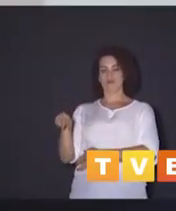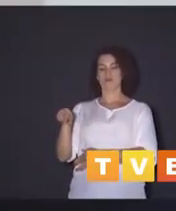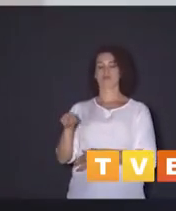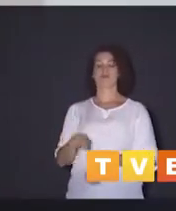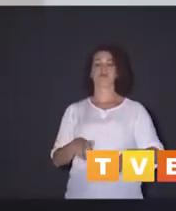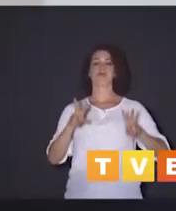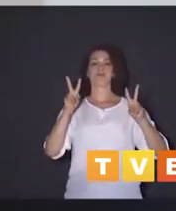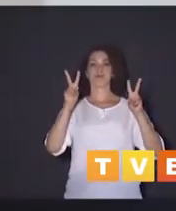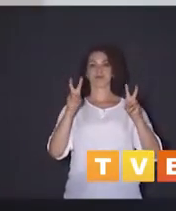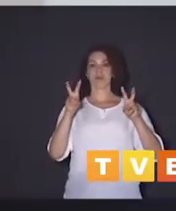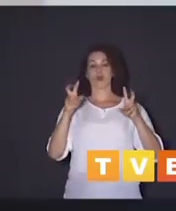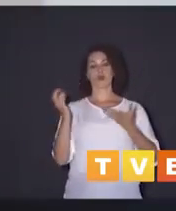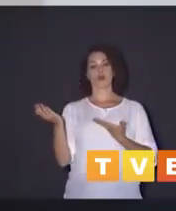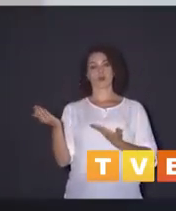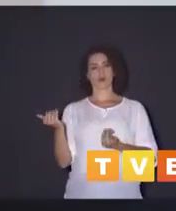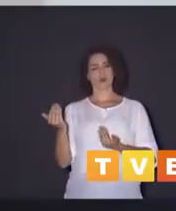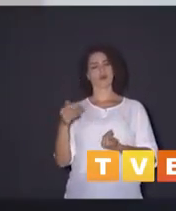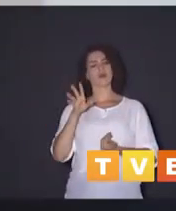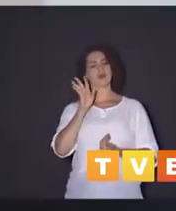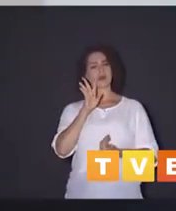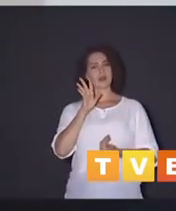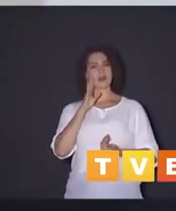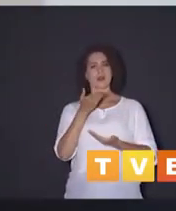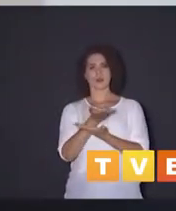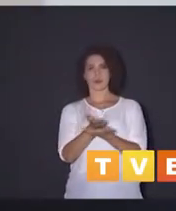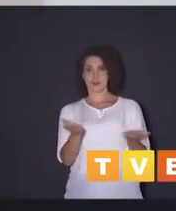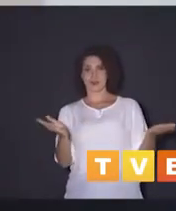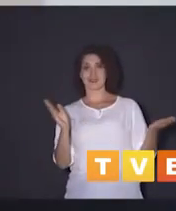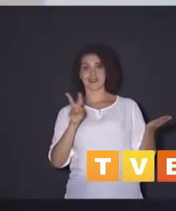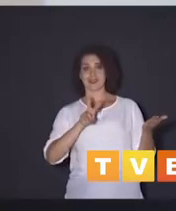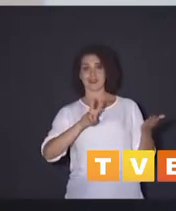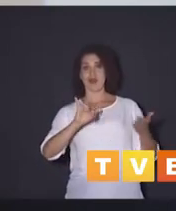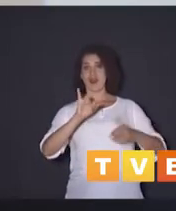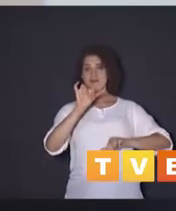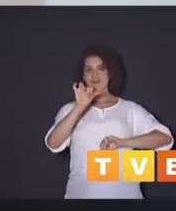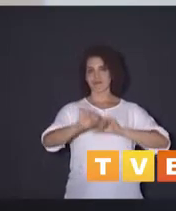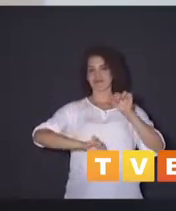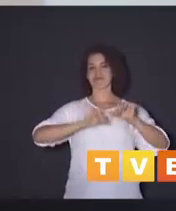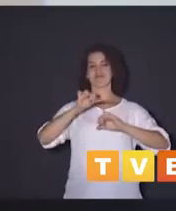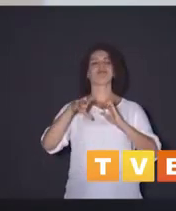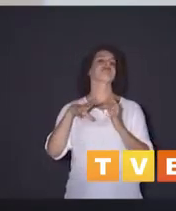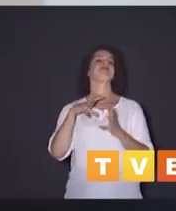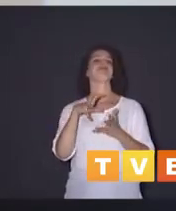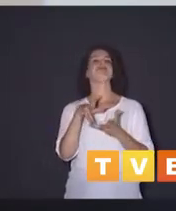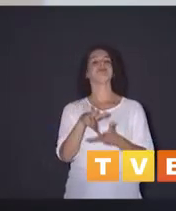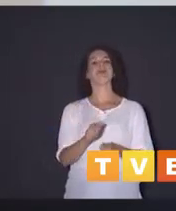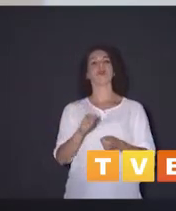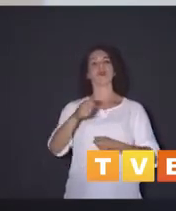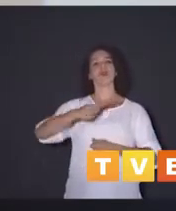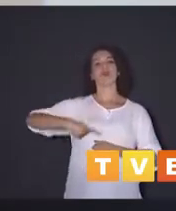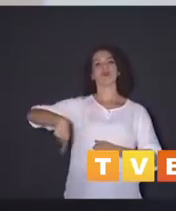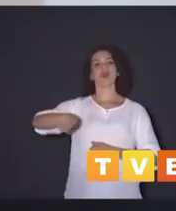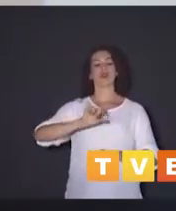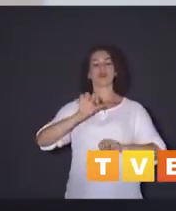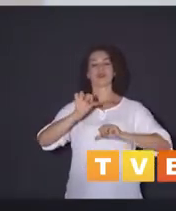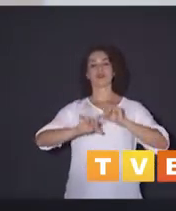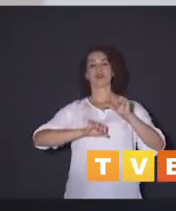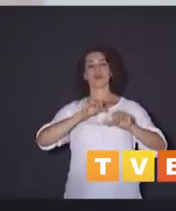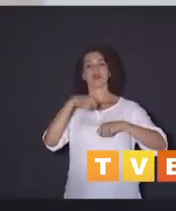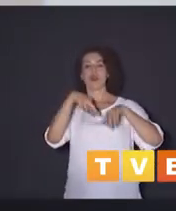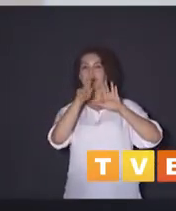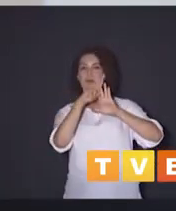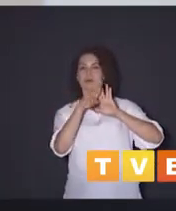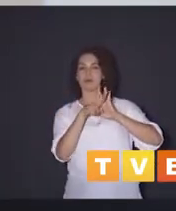juventude há evidentemente que vocês é que vão mudar o mundo né vocês é que vão mudar o mundo vocês aqui vão mudar o padrão das coisas